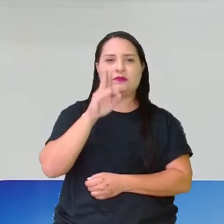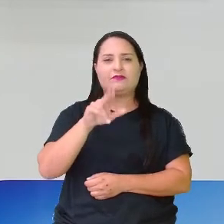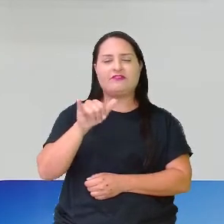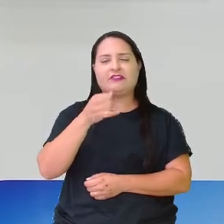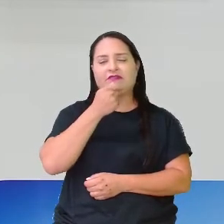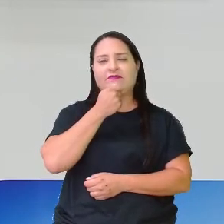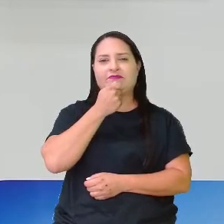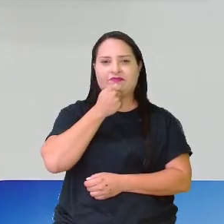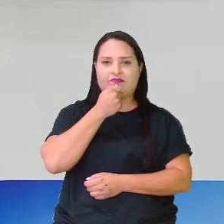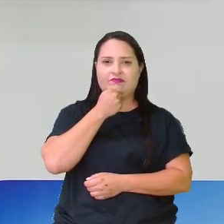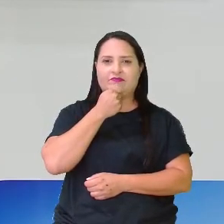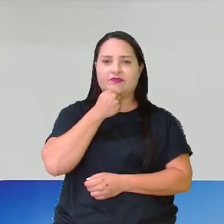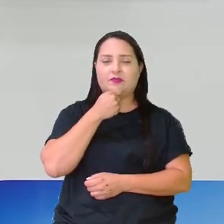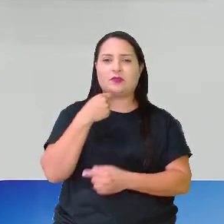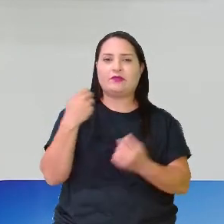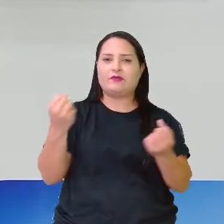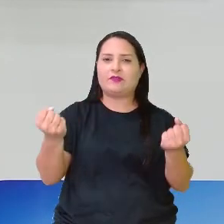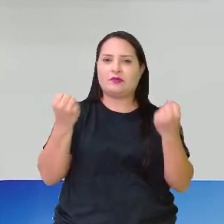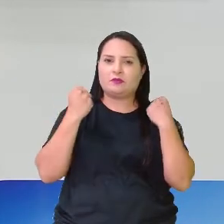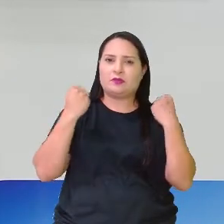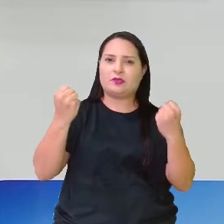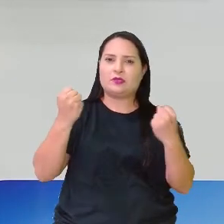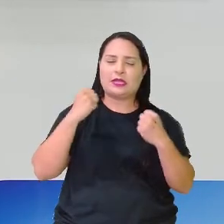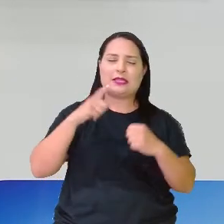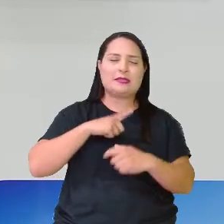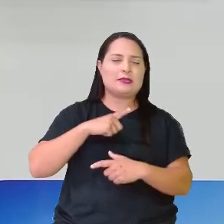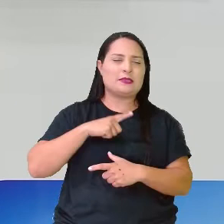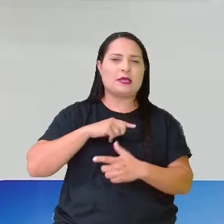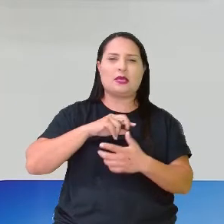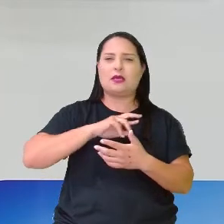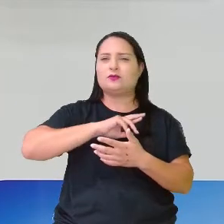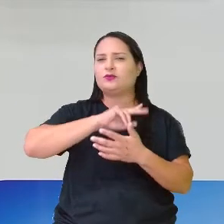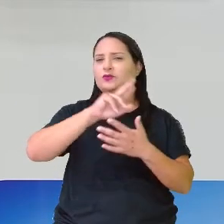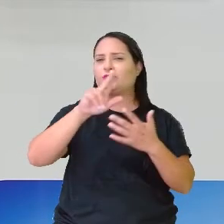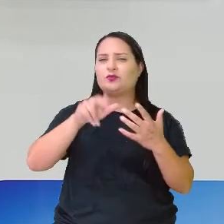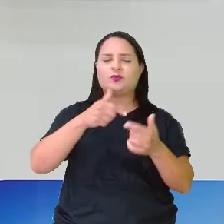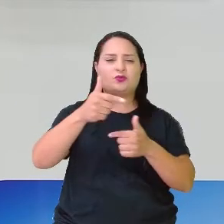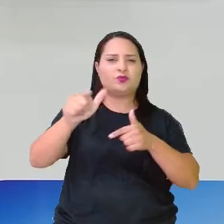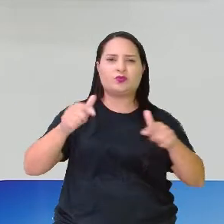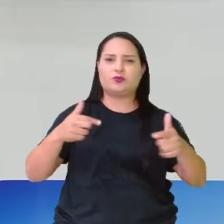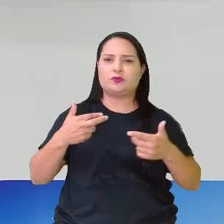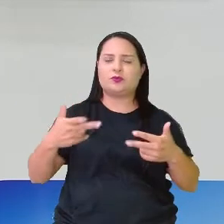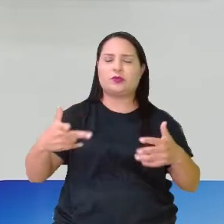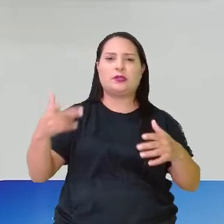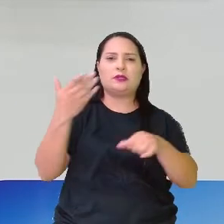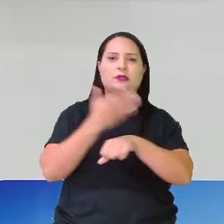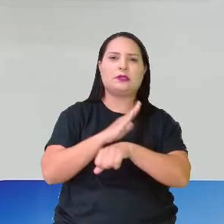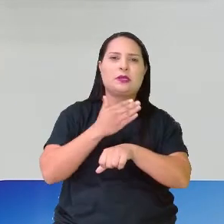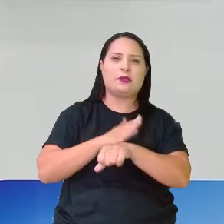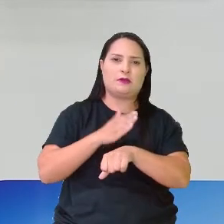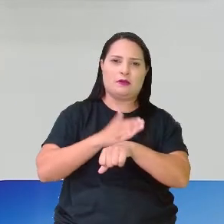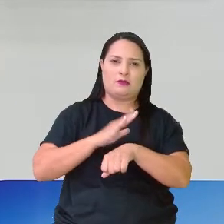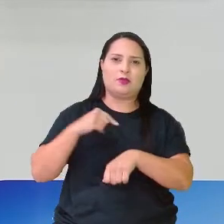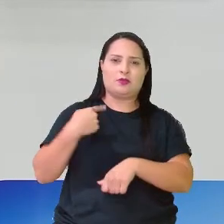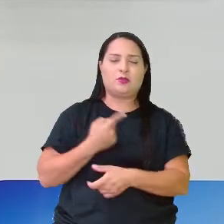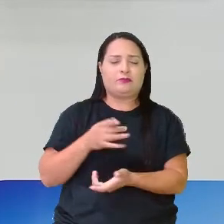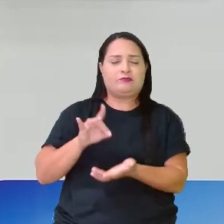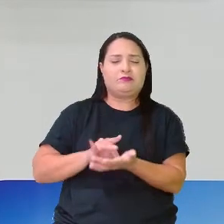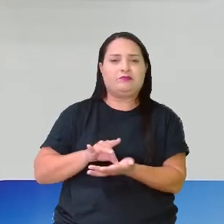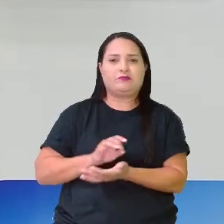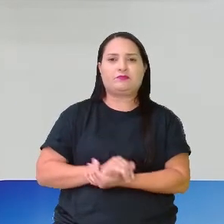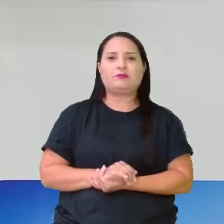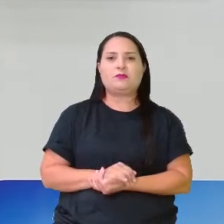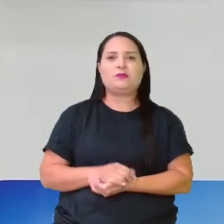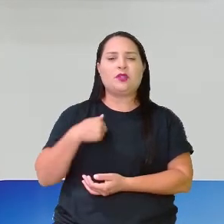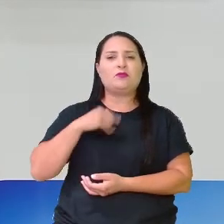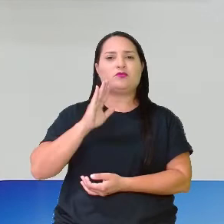né? A flexibilidade está envolvida em todos os outros aspectos de treinamento que a gente executa. Então eu